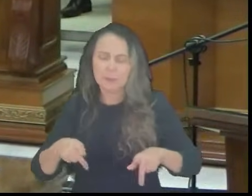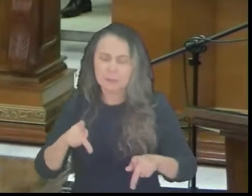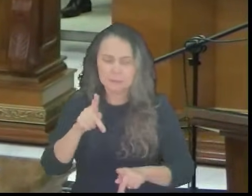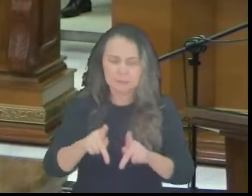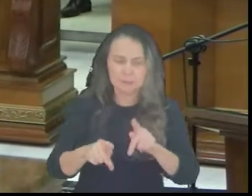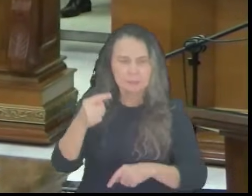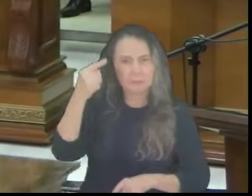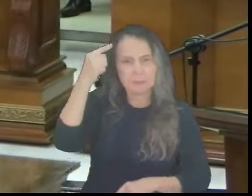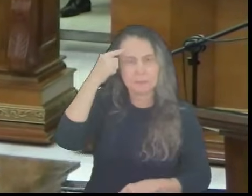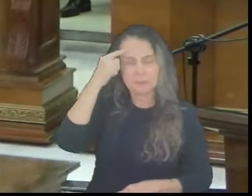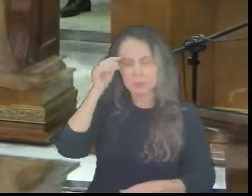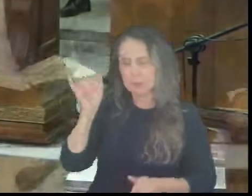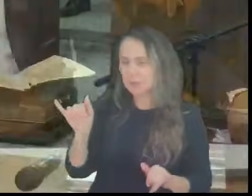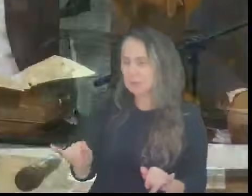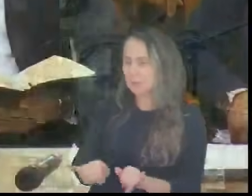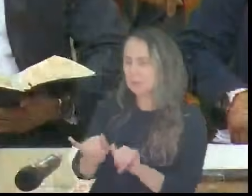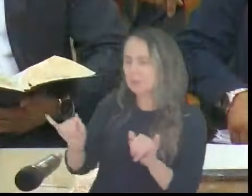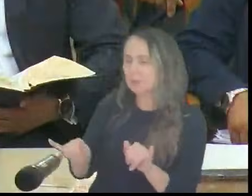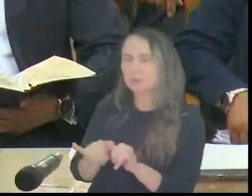vãs? Olha, irmão.